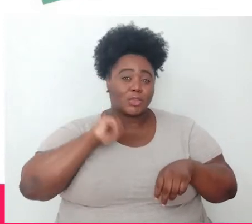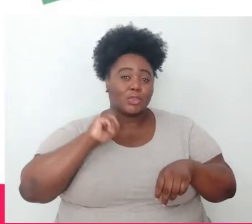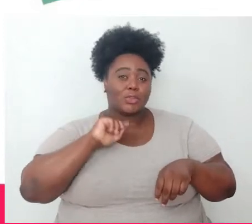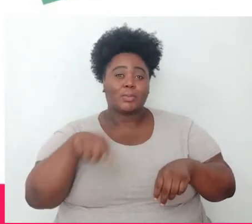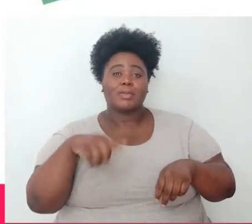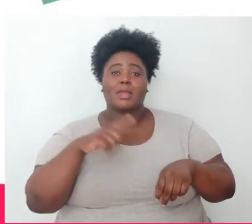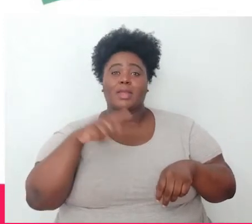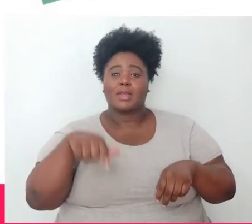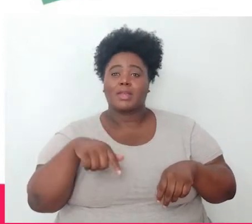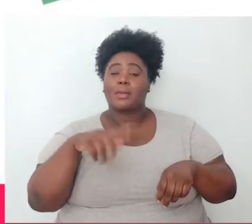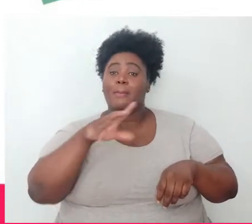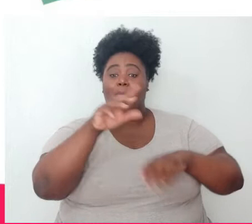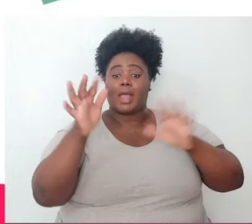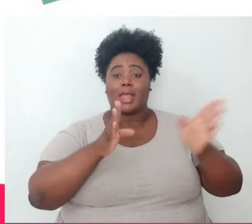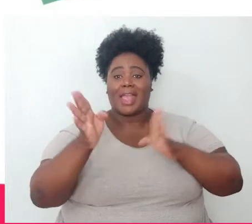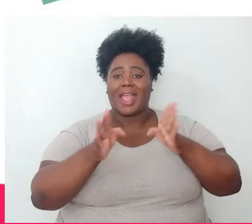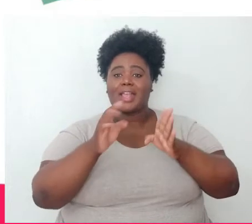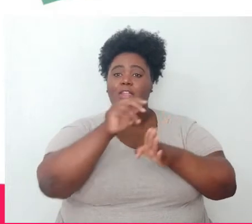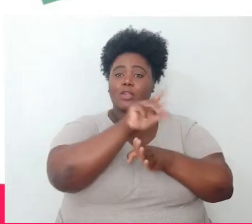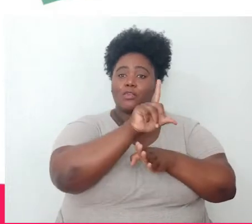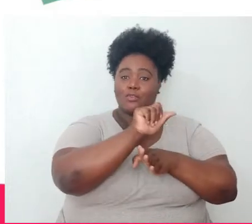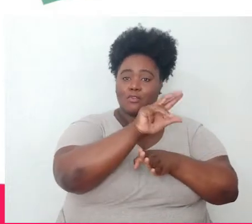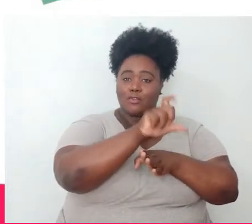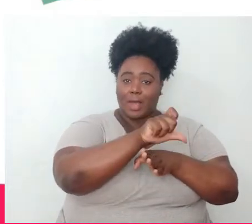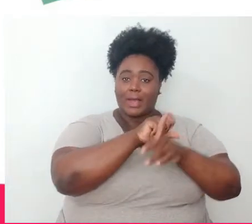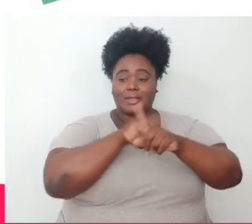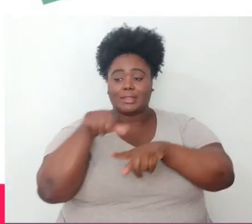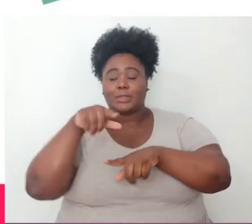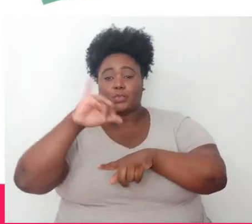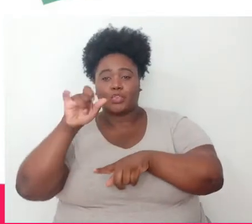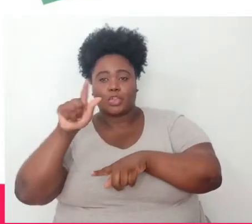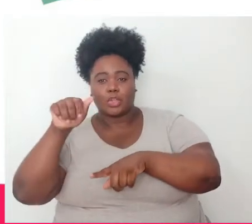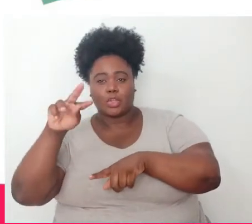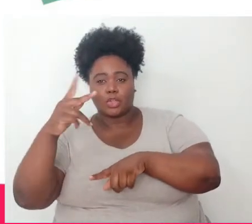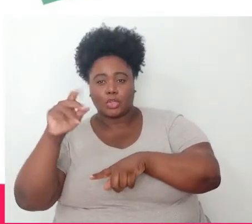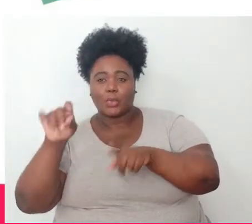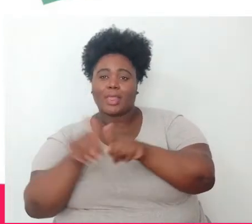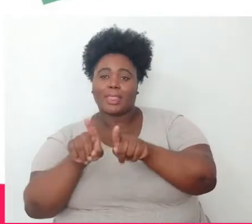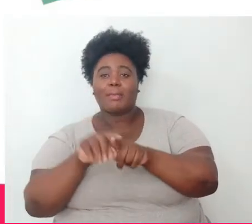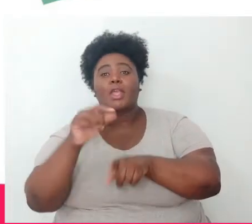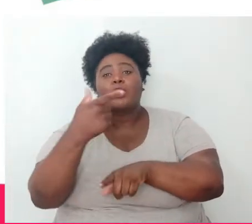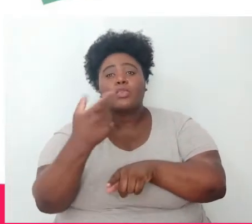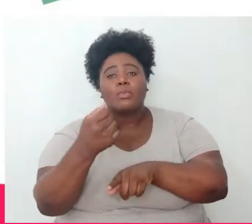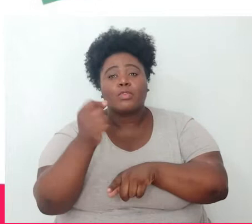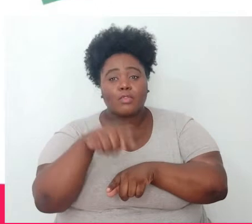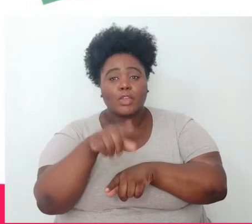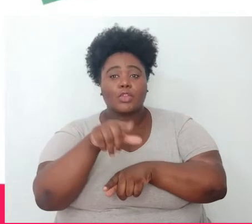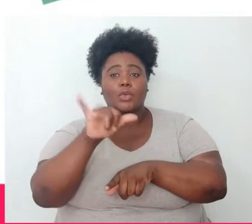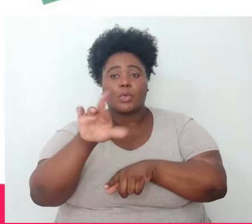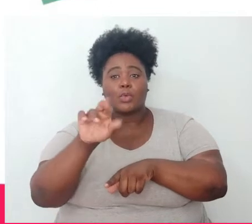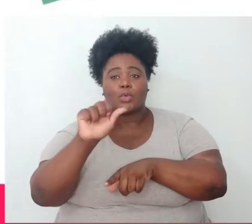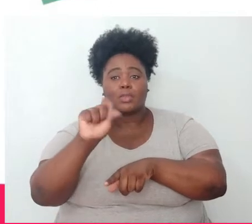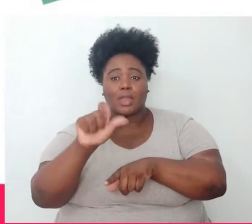né, localizado entre o Vale do Mucuri e do Jequitinhonha, né? E em 2020, o Isael venceu o